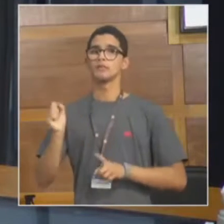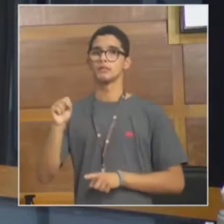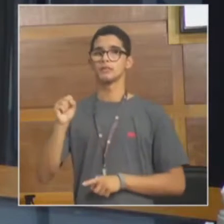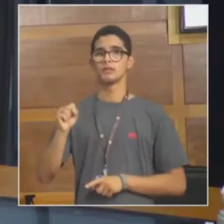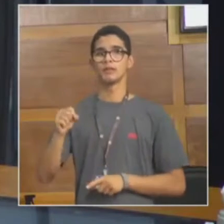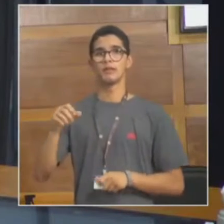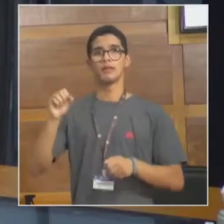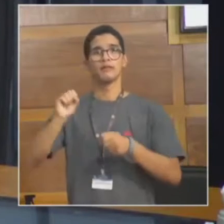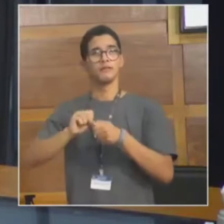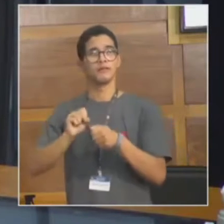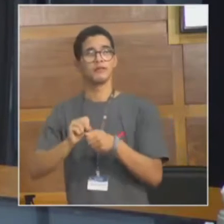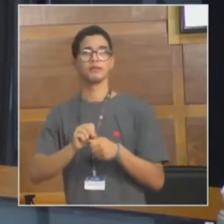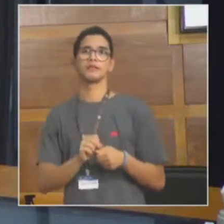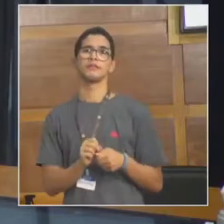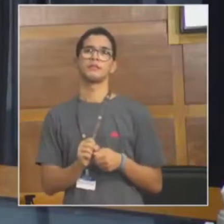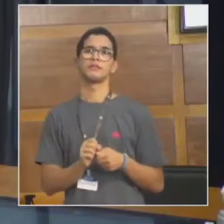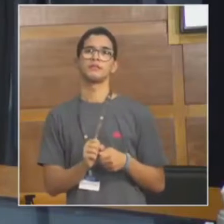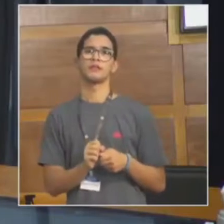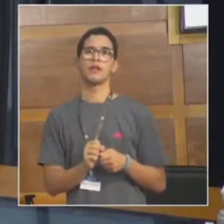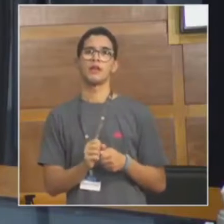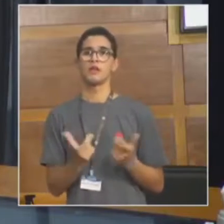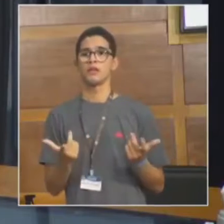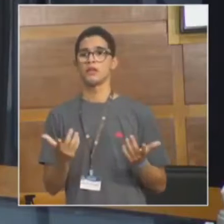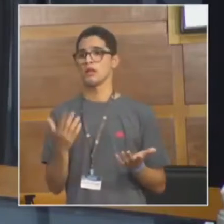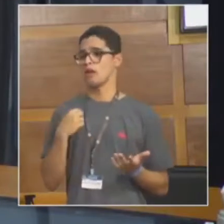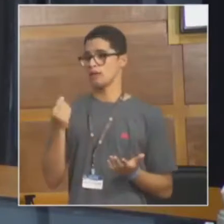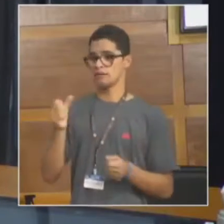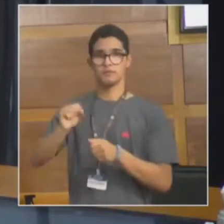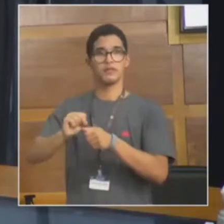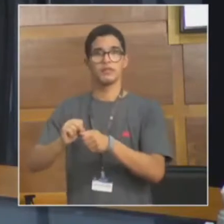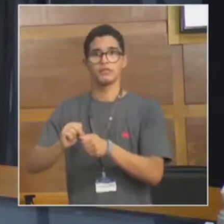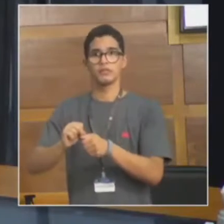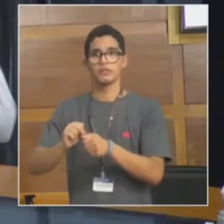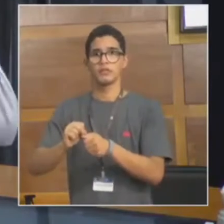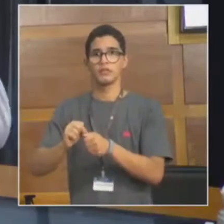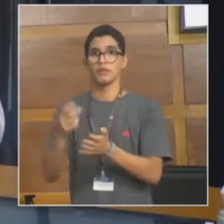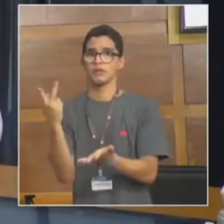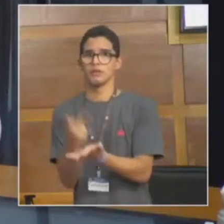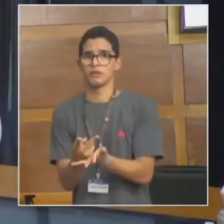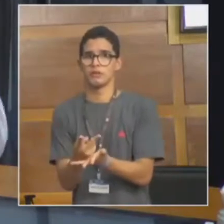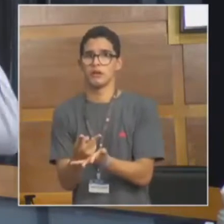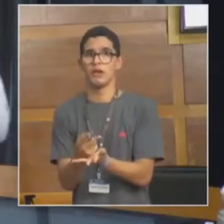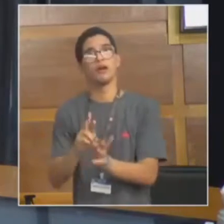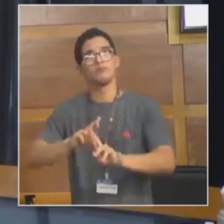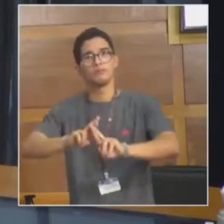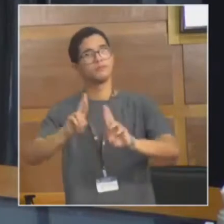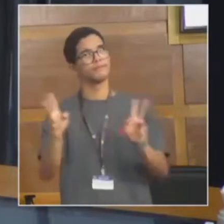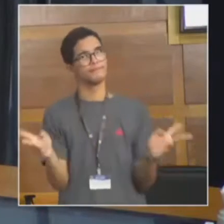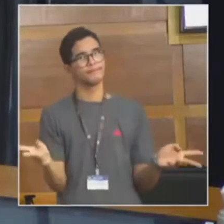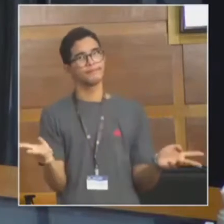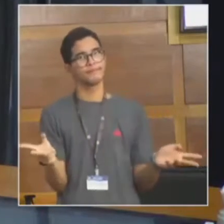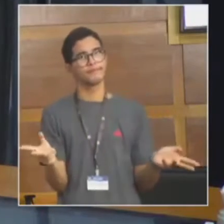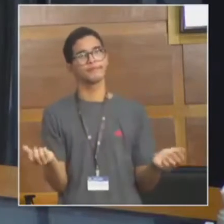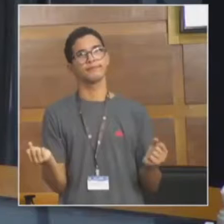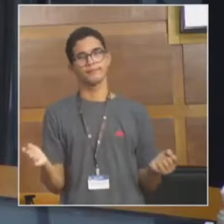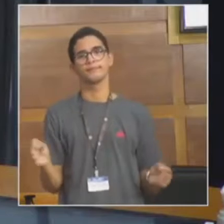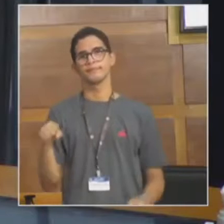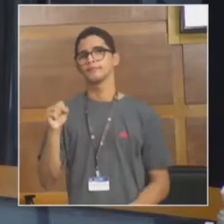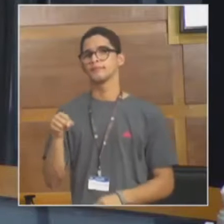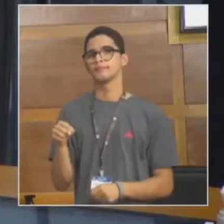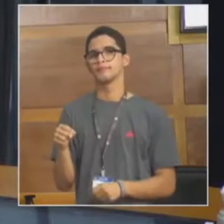e colaborar e o que o chá da acabou de falar não deu certo a gente te dar uma recuada não deu certo vamos fazer diferente é isso